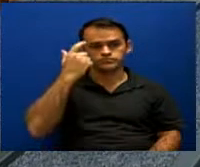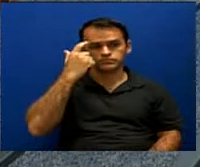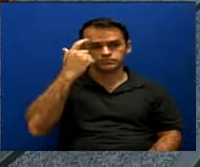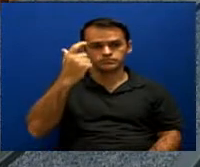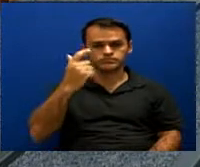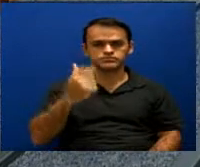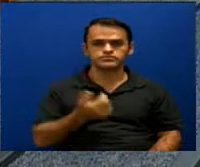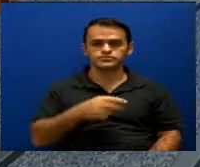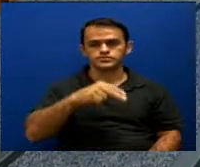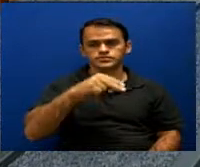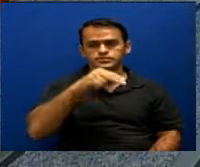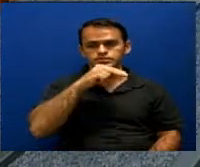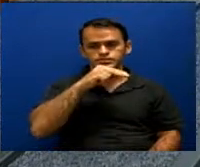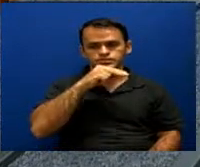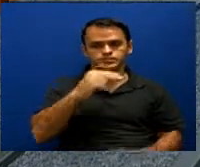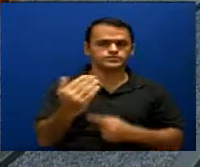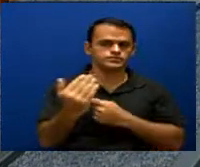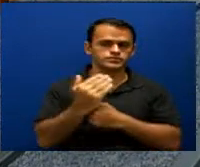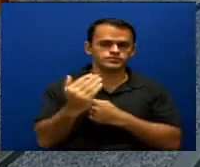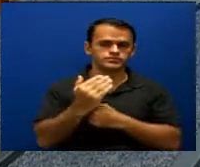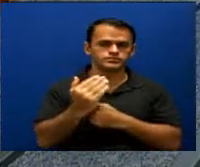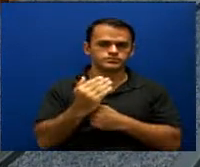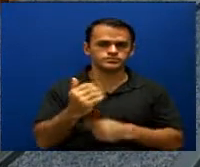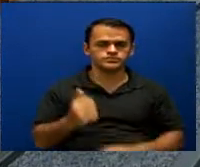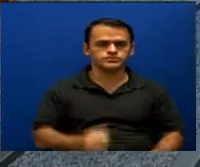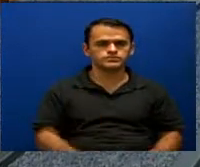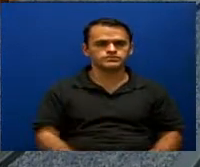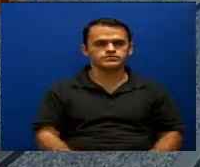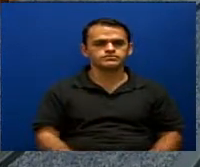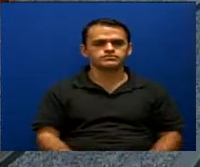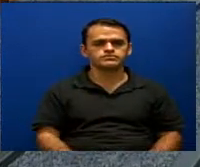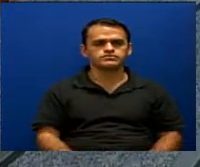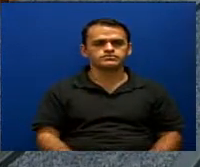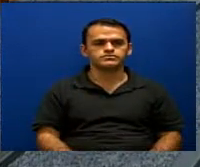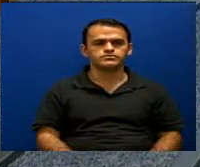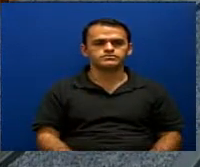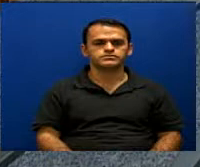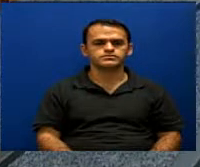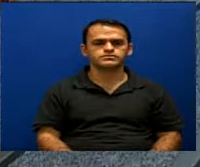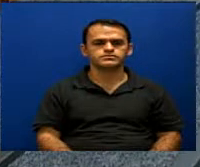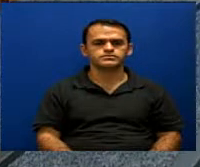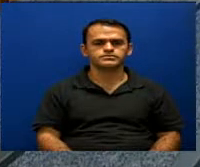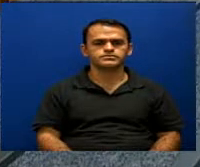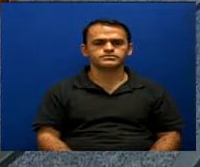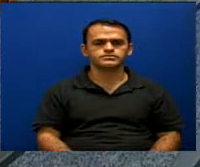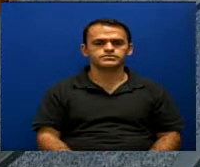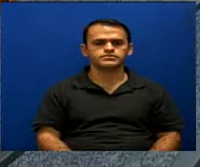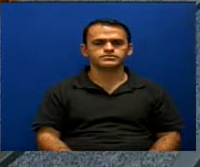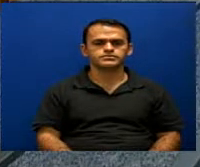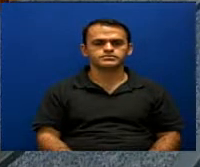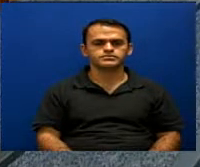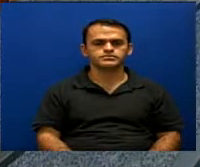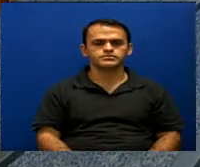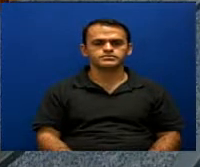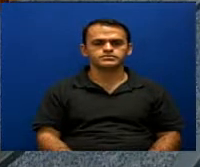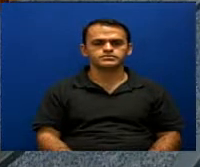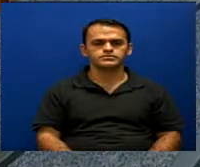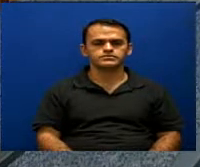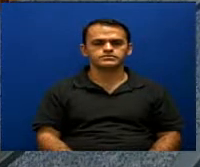fundamental do Anselmo nessa comissão. Se não fosse eu, não saia do serviço. Sou dessa comissão, entrei hoje.